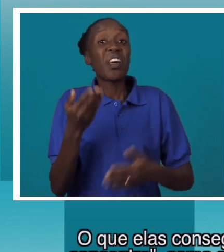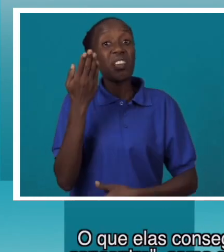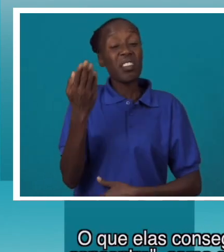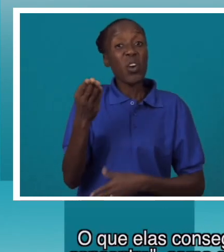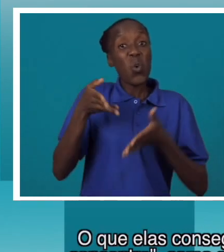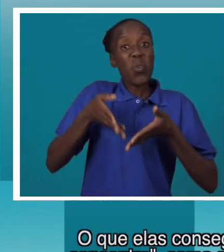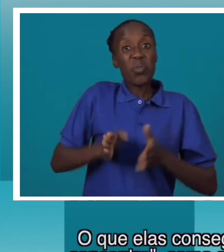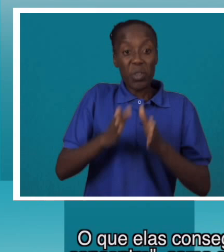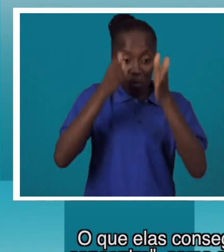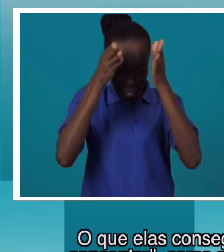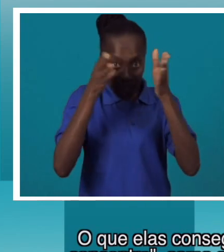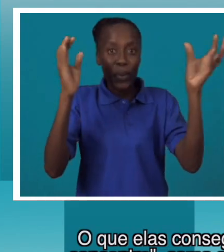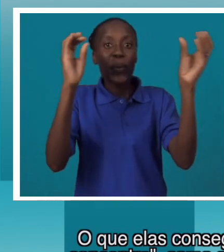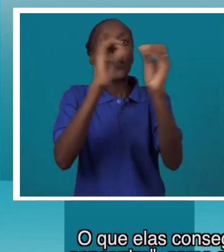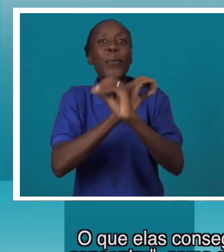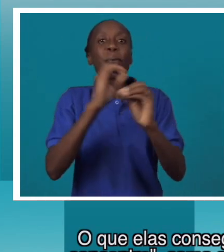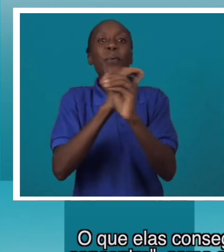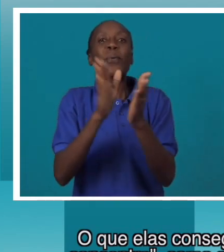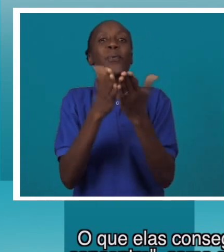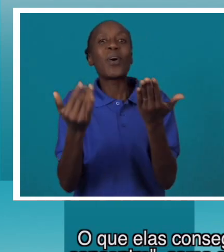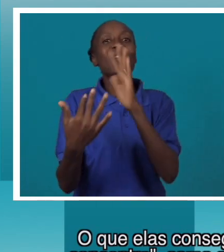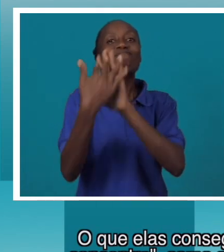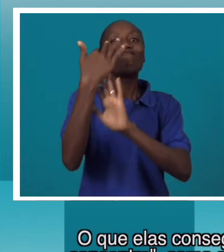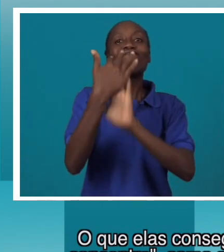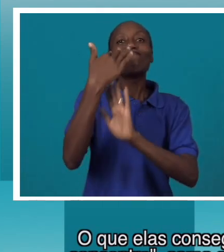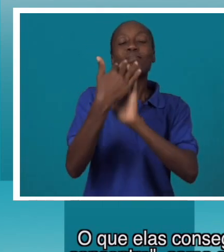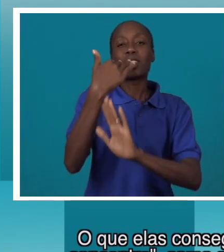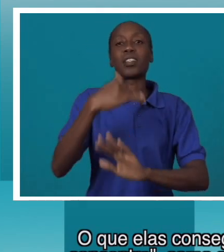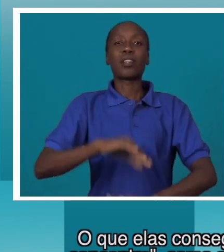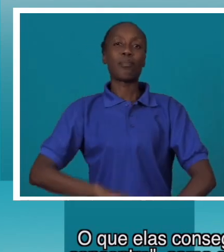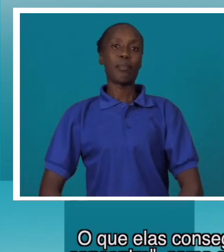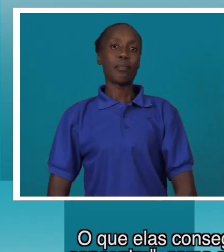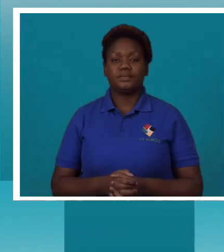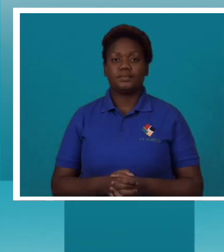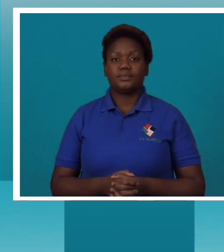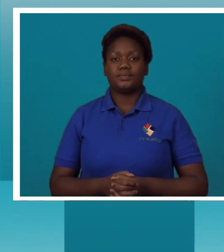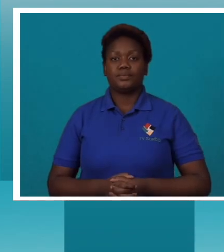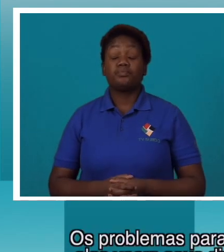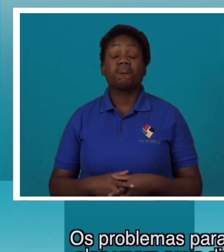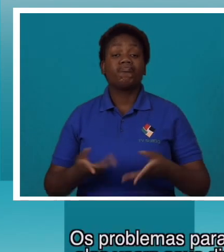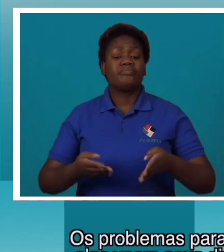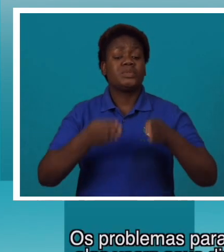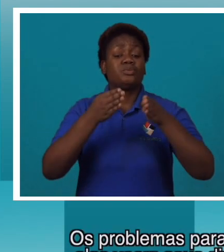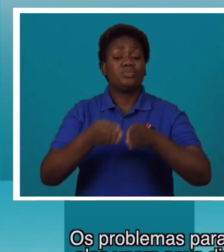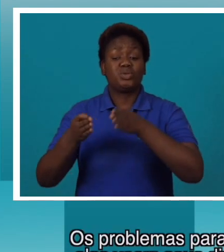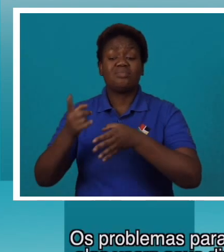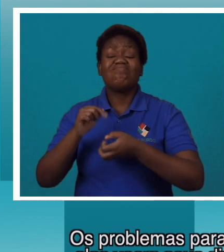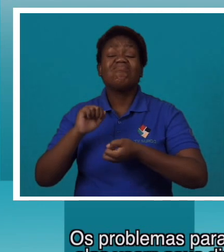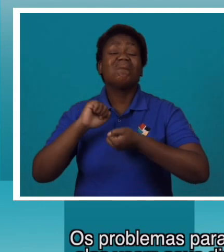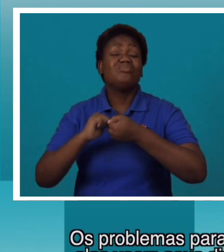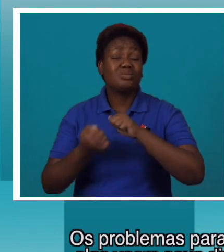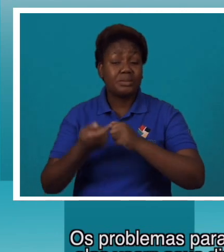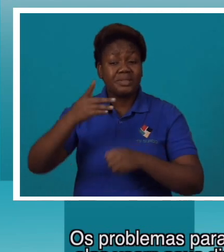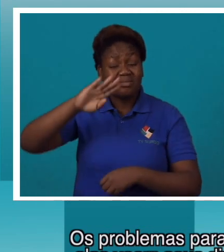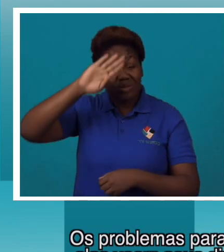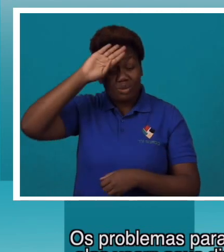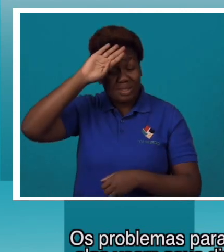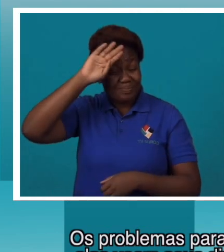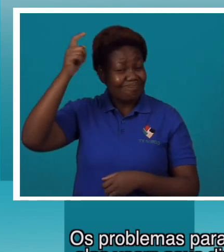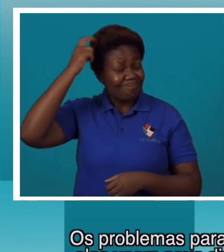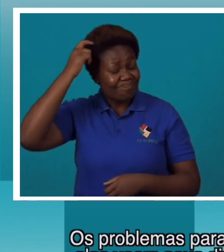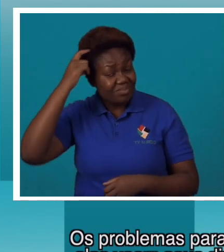é mãe, o seu filho não se concentra. Como se eu pudesse resolver esse problema? Os problemas para pessoas autistas começam